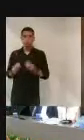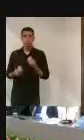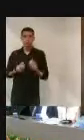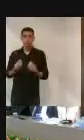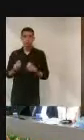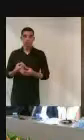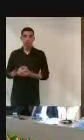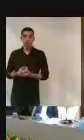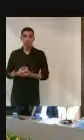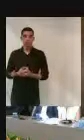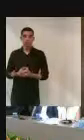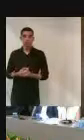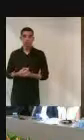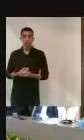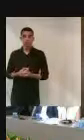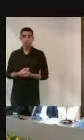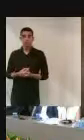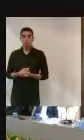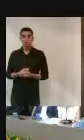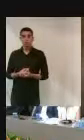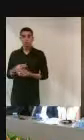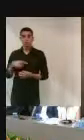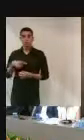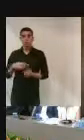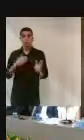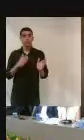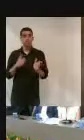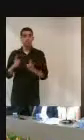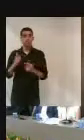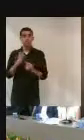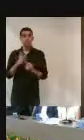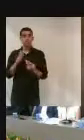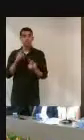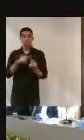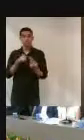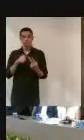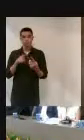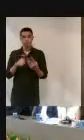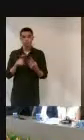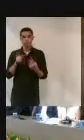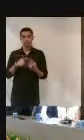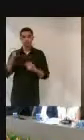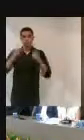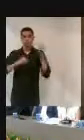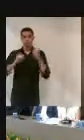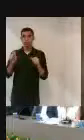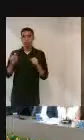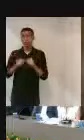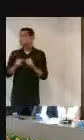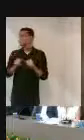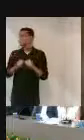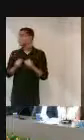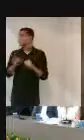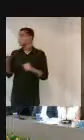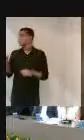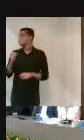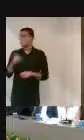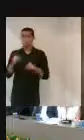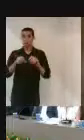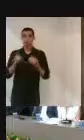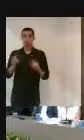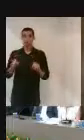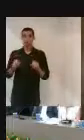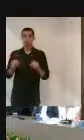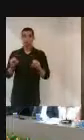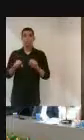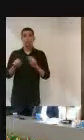Toda auditoria, que nós temos 3 fases de auditoria. Uma delas, as indústrias inserem no CIN de dados, numa plataforma online, quanto elas colocam no